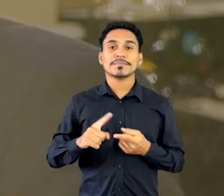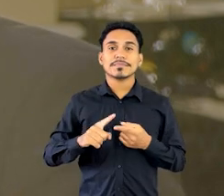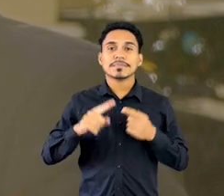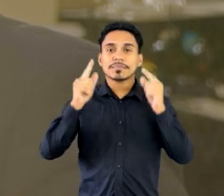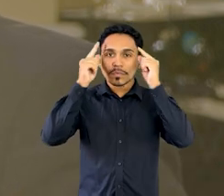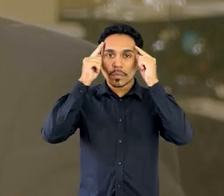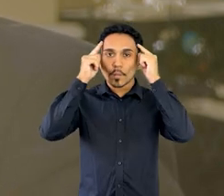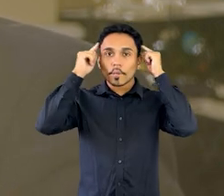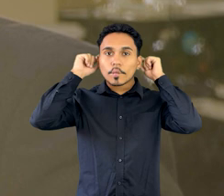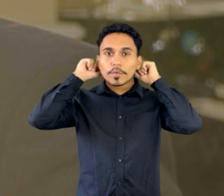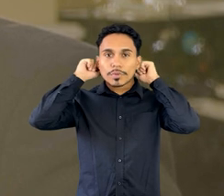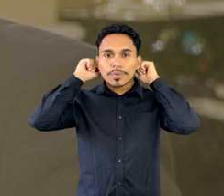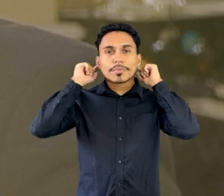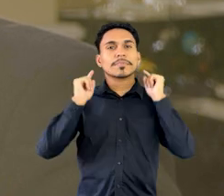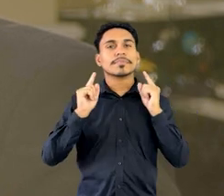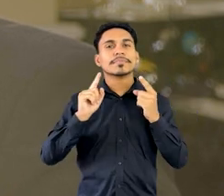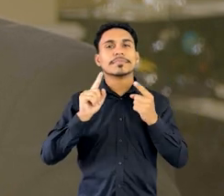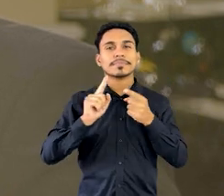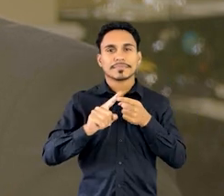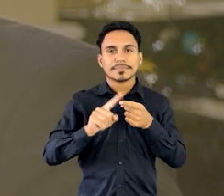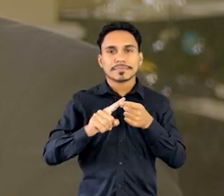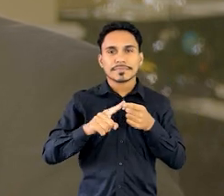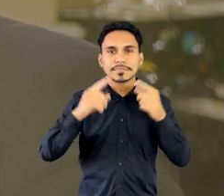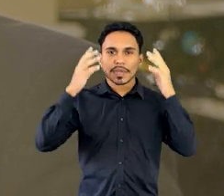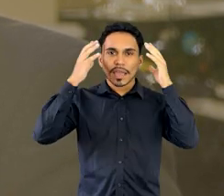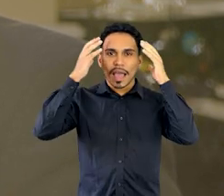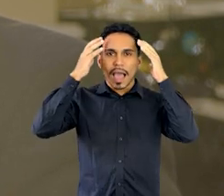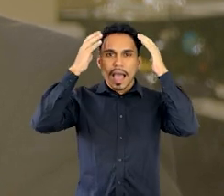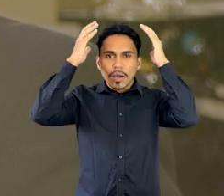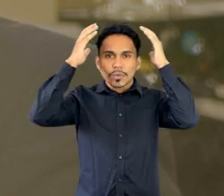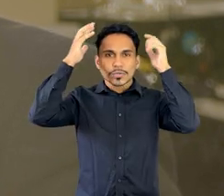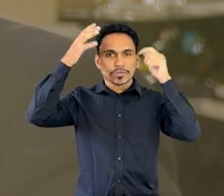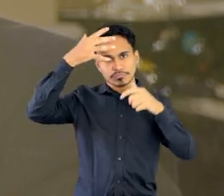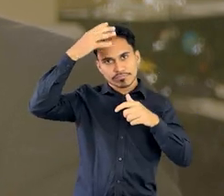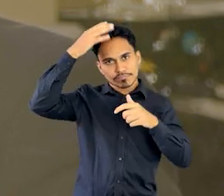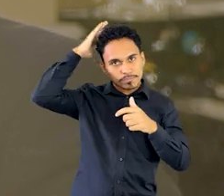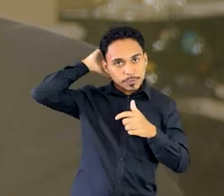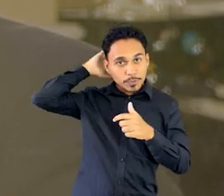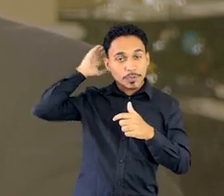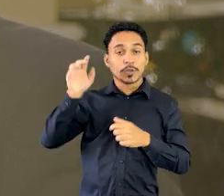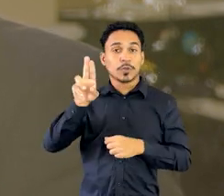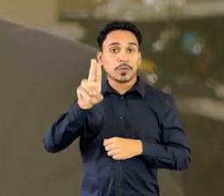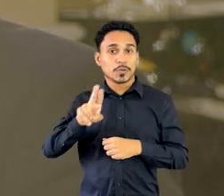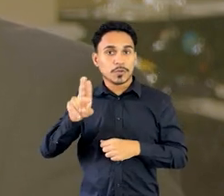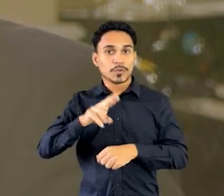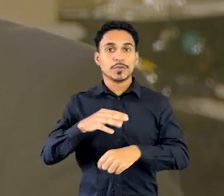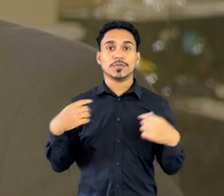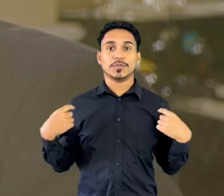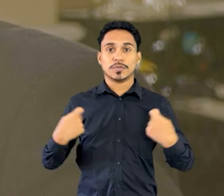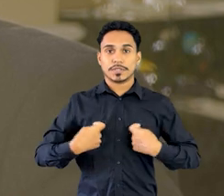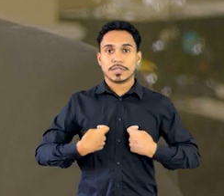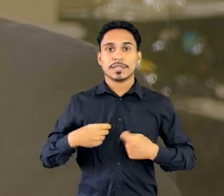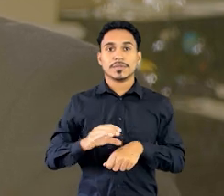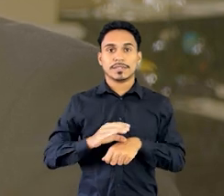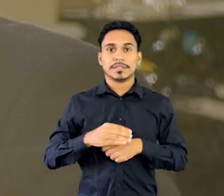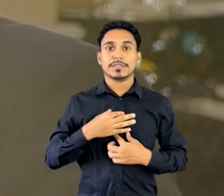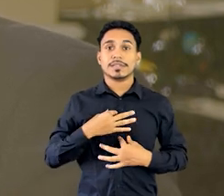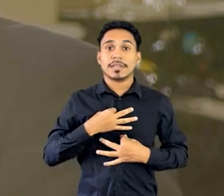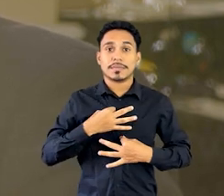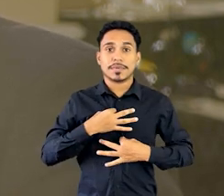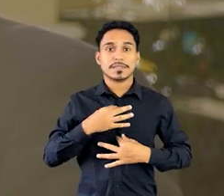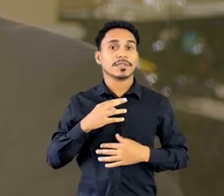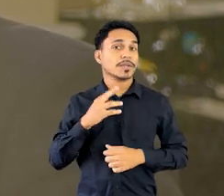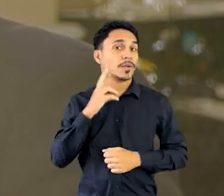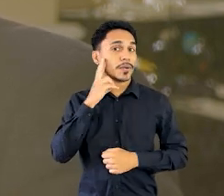pouco um pouco mais altos no topo da cabeça eu uso um terno cinza uma camisa rosa tem uma barba que Como